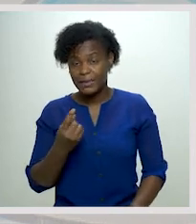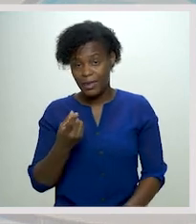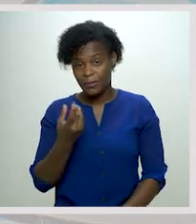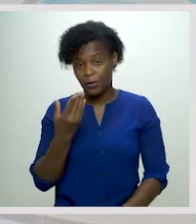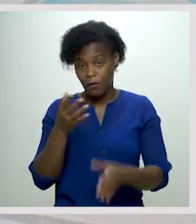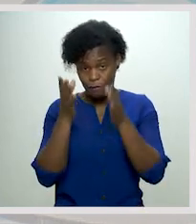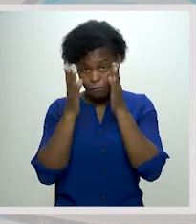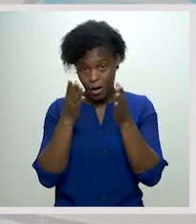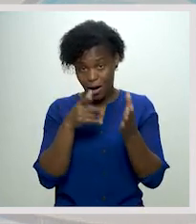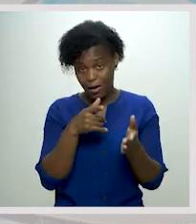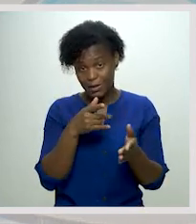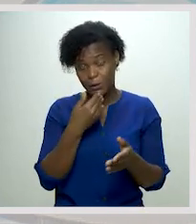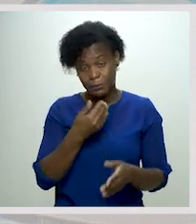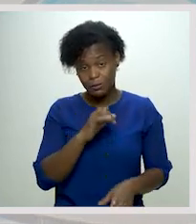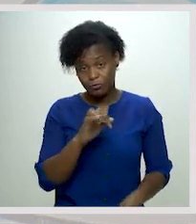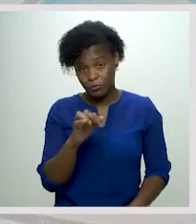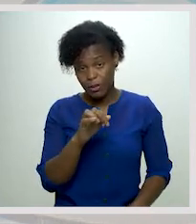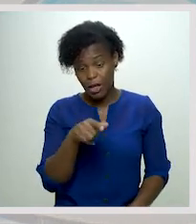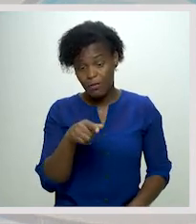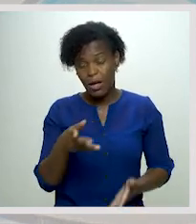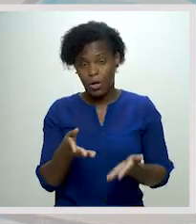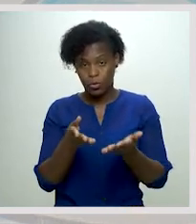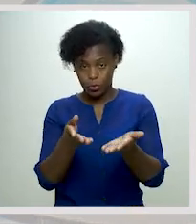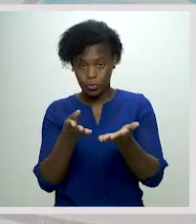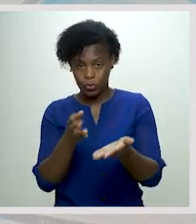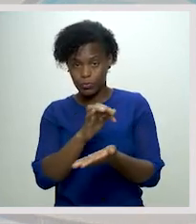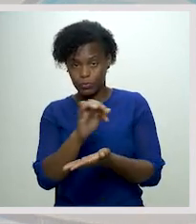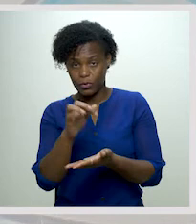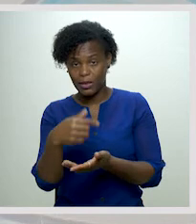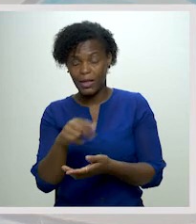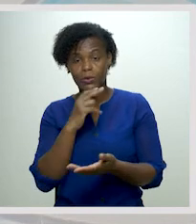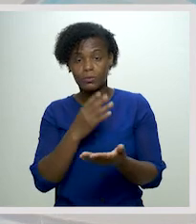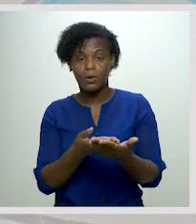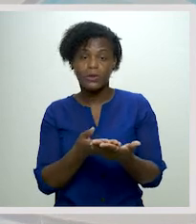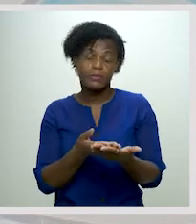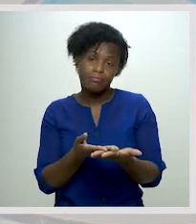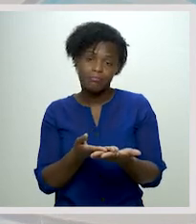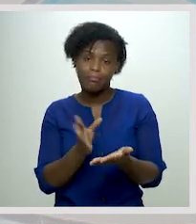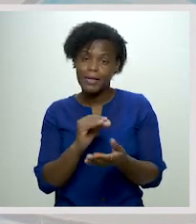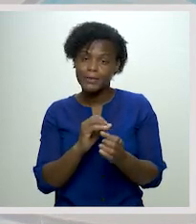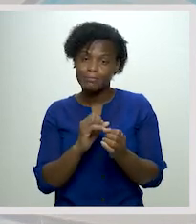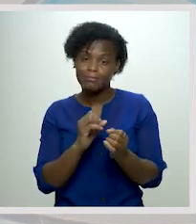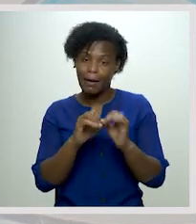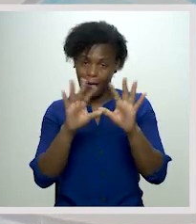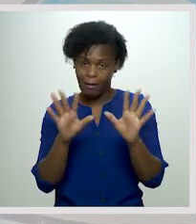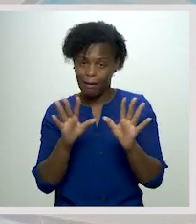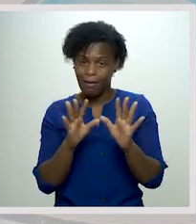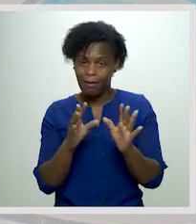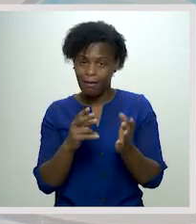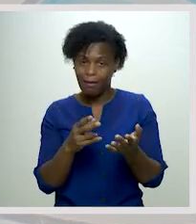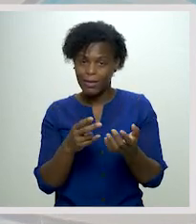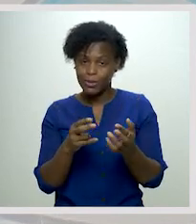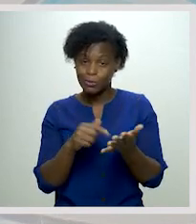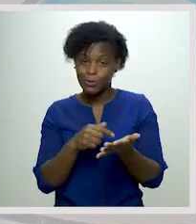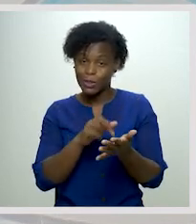Sendo focada na experiência de Miller, isso irá vos ajudar a ter uma resposta mais concreta.